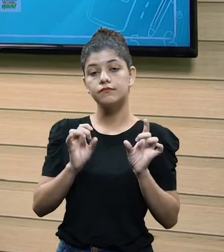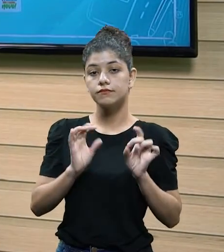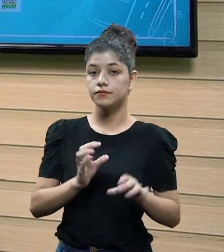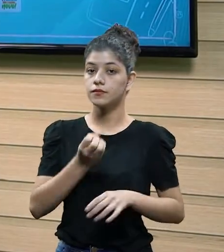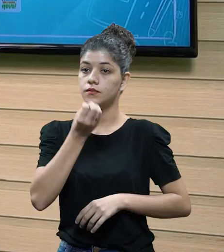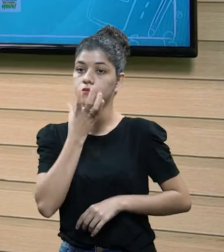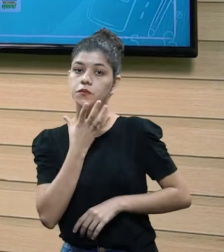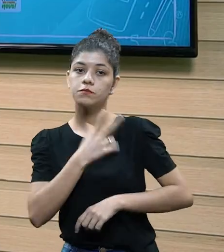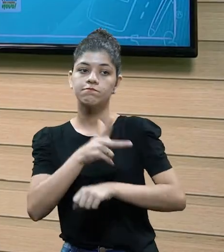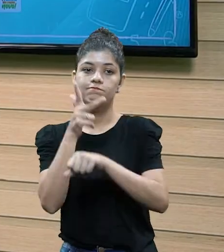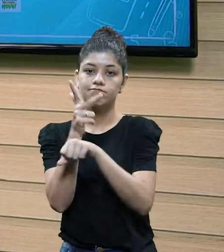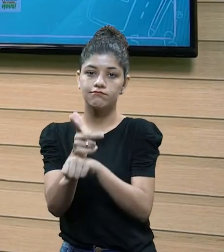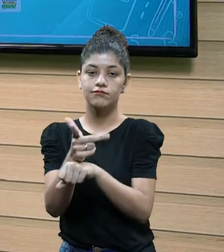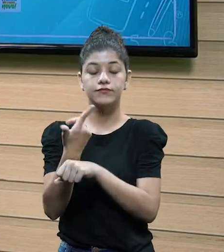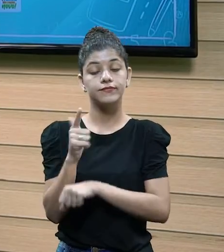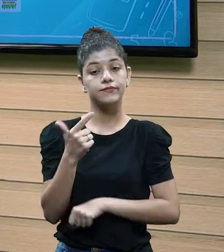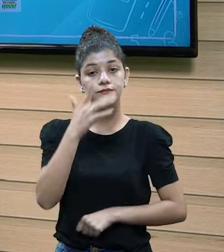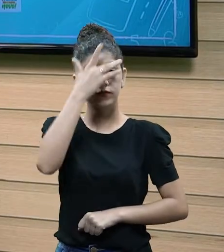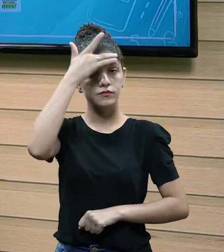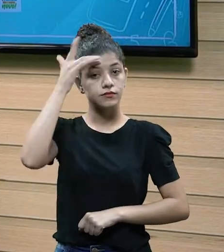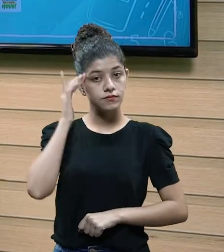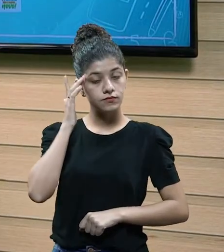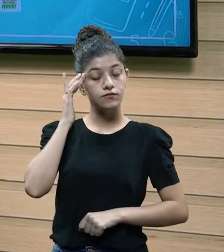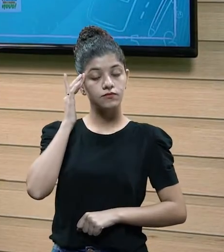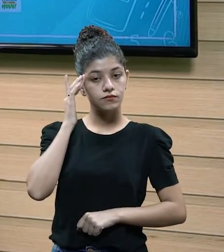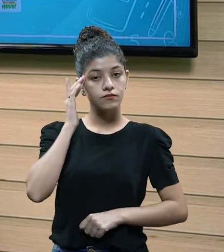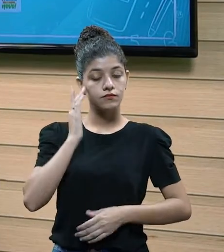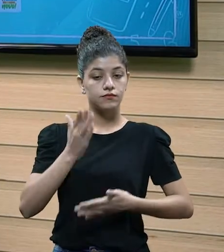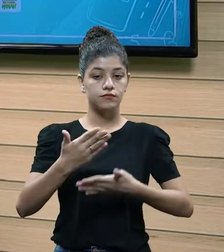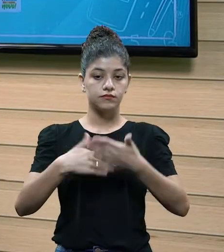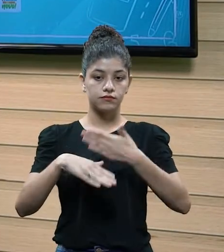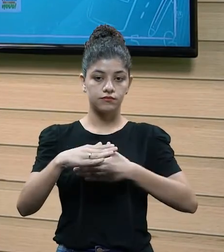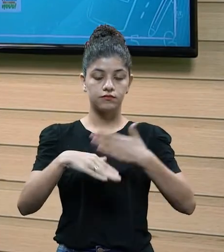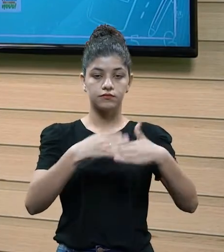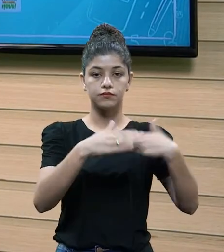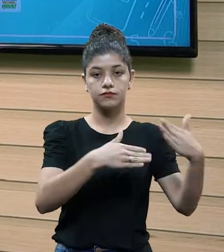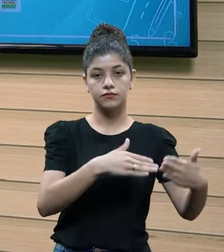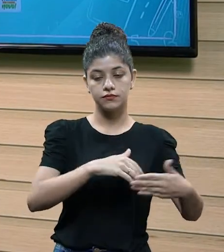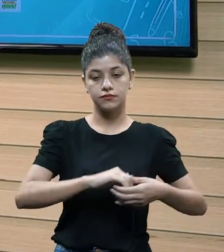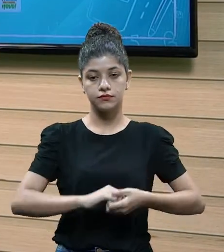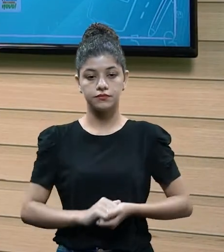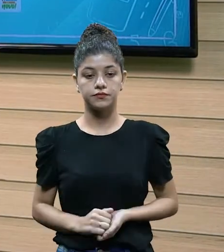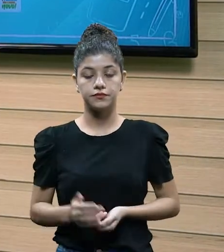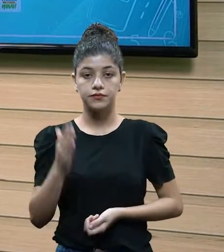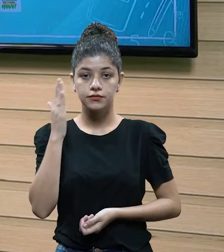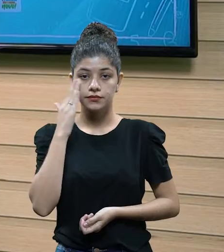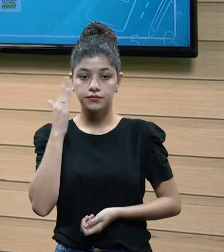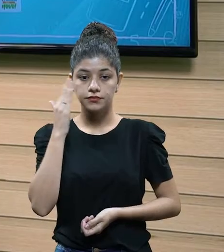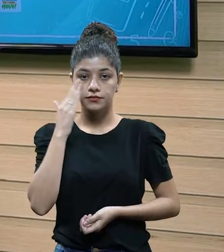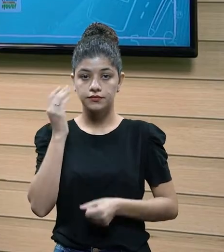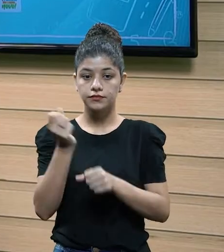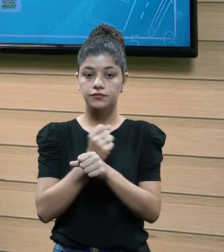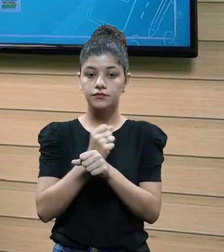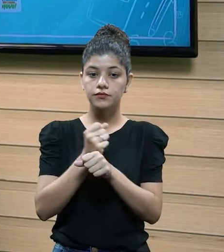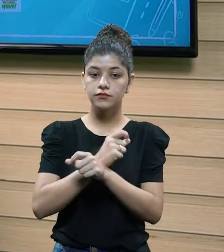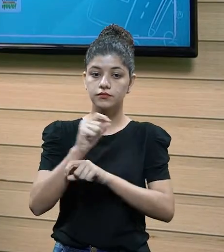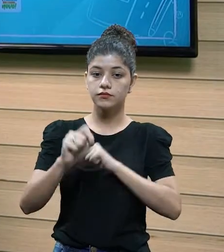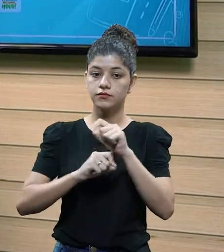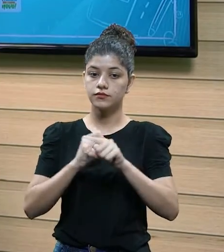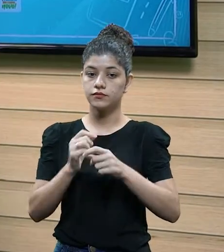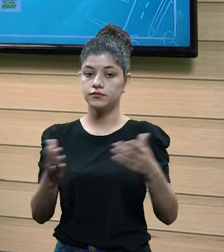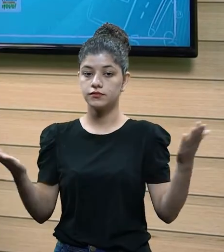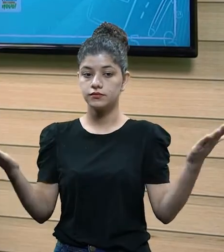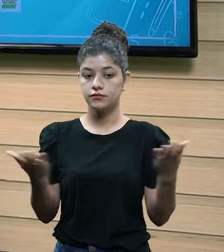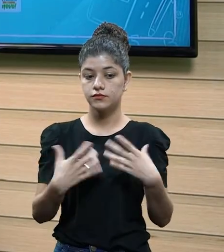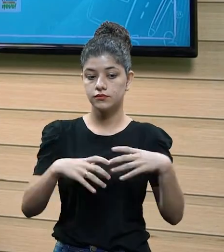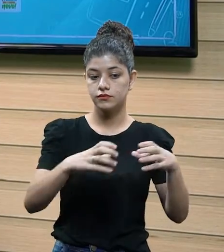uma boa filmadora, se eu não tenho pessoas por trás desse processo. E aí a gente vai entender que durante alguns anos a gente deixou de usar a